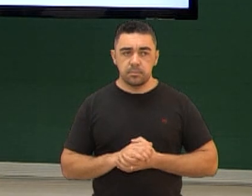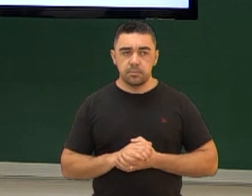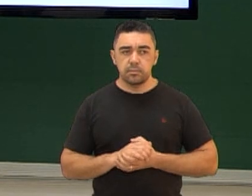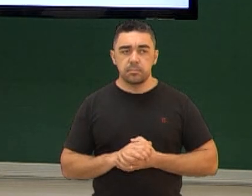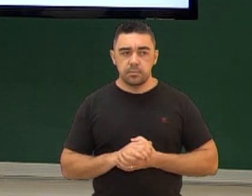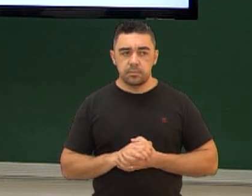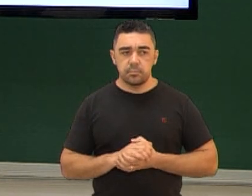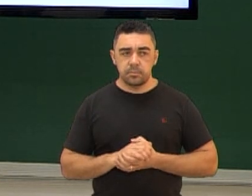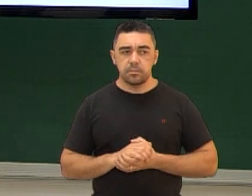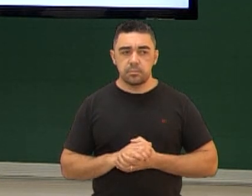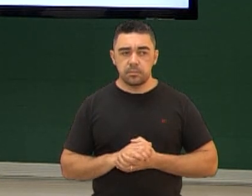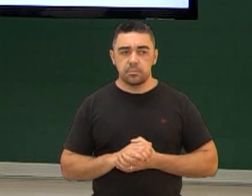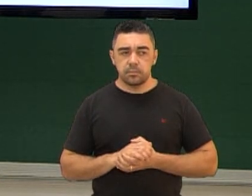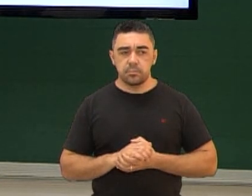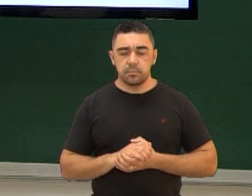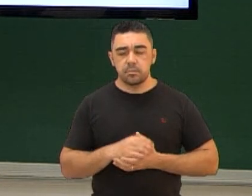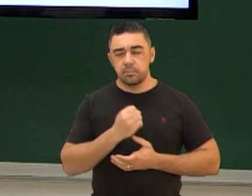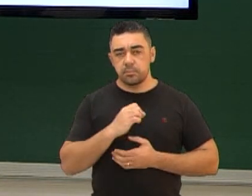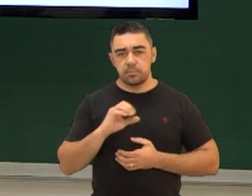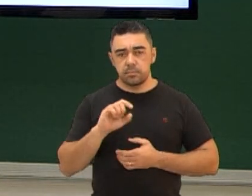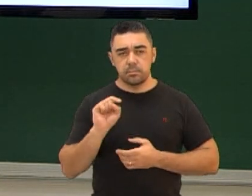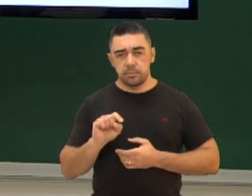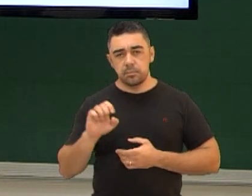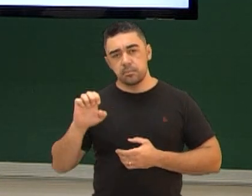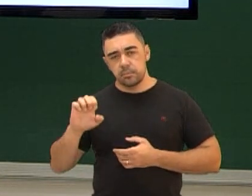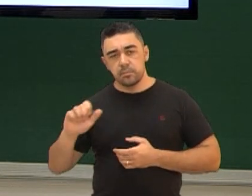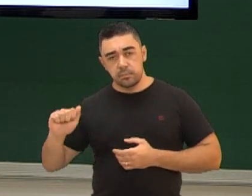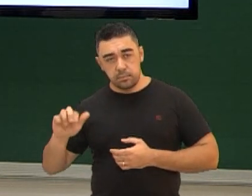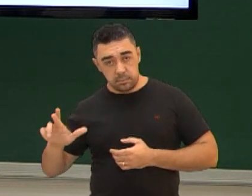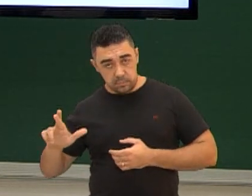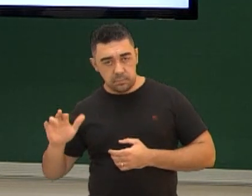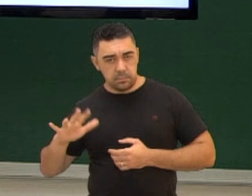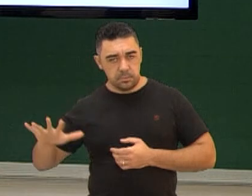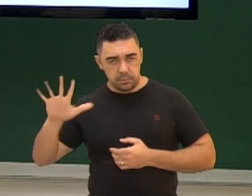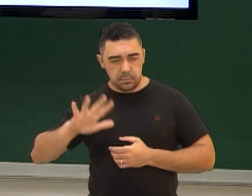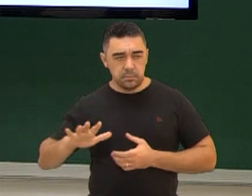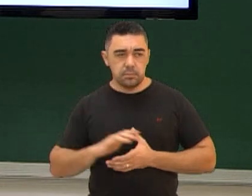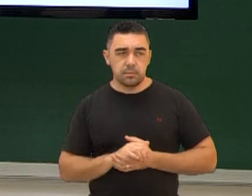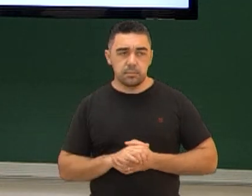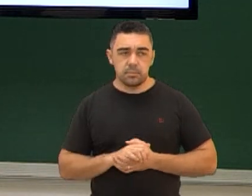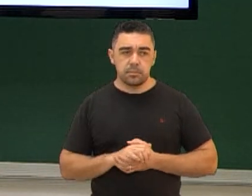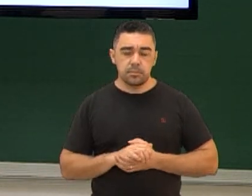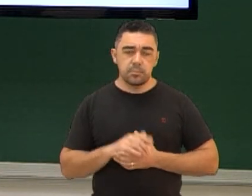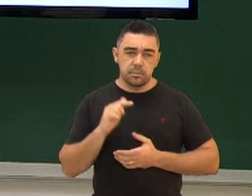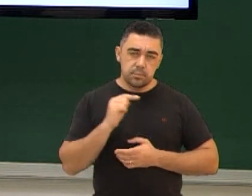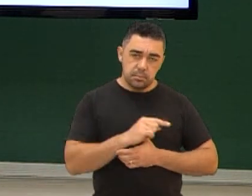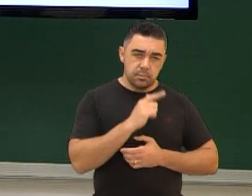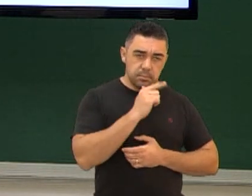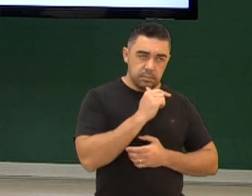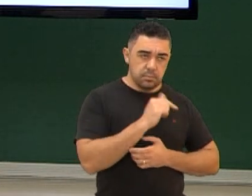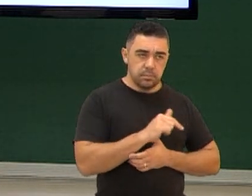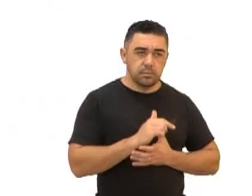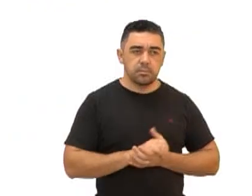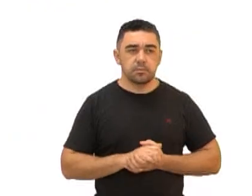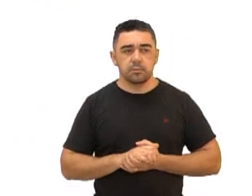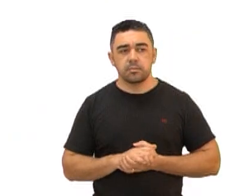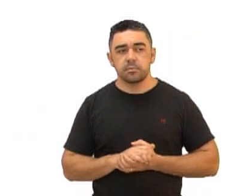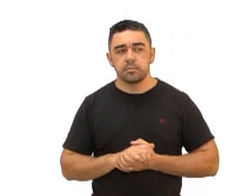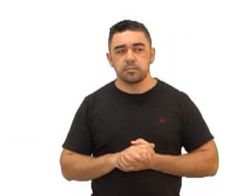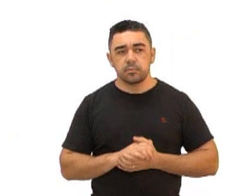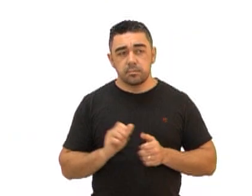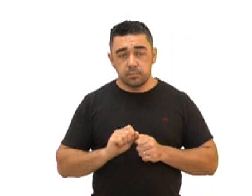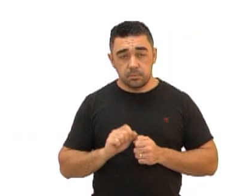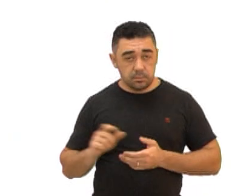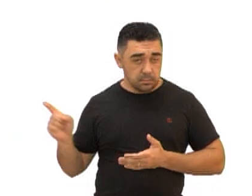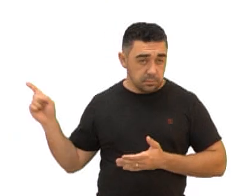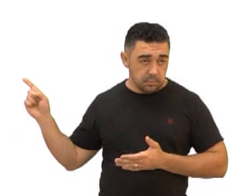da água, né? Eu tenho 80 vezes a permissividade elétrica do ar, é a permissividade elétrica da água. Fazendo